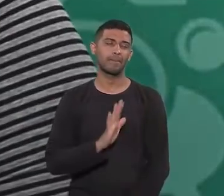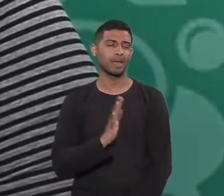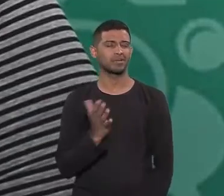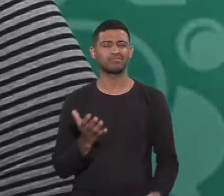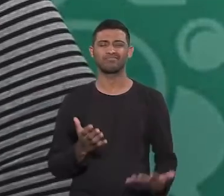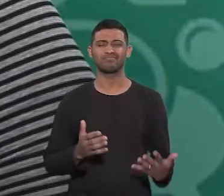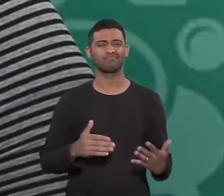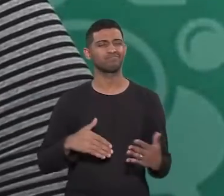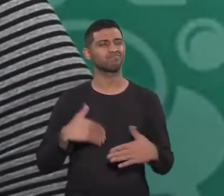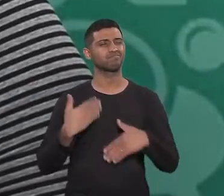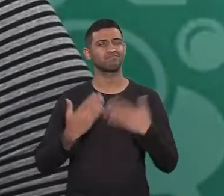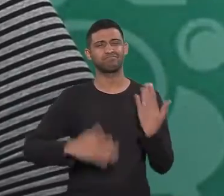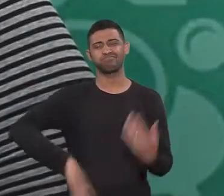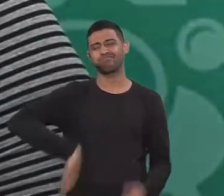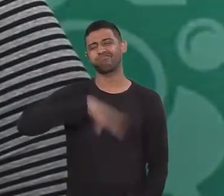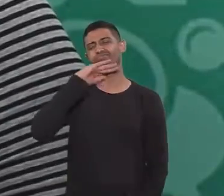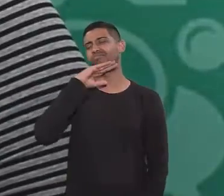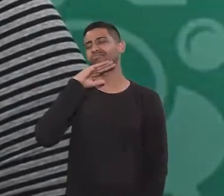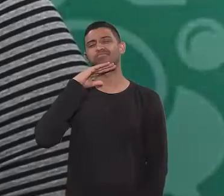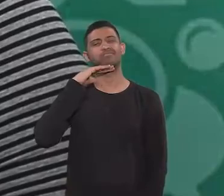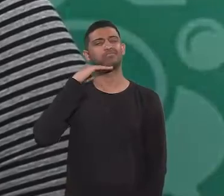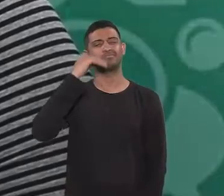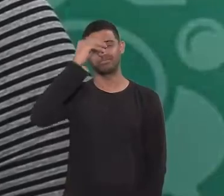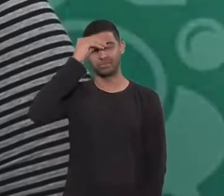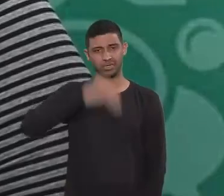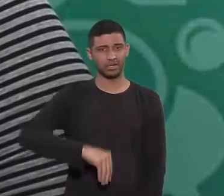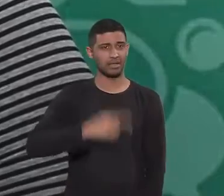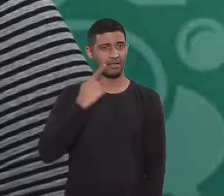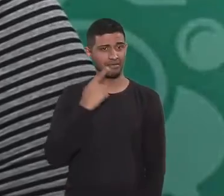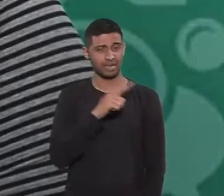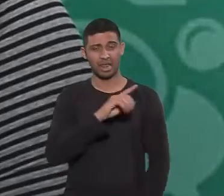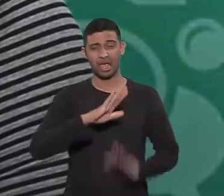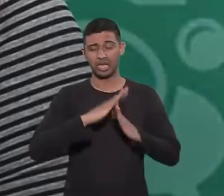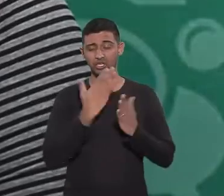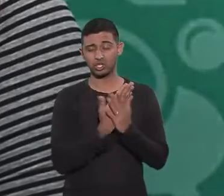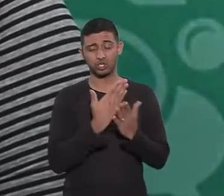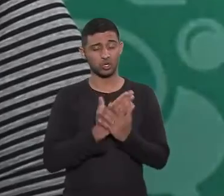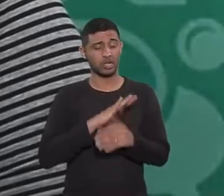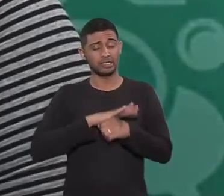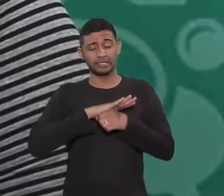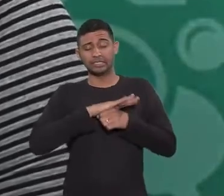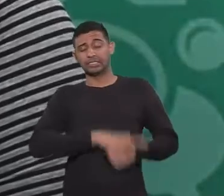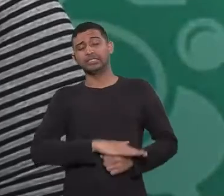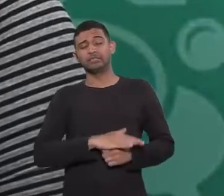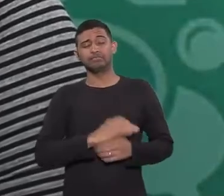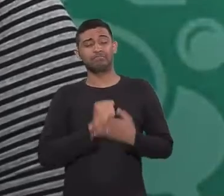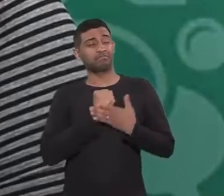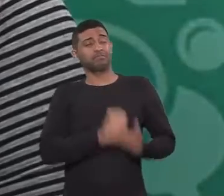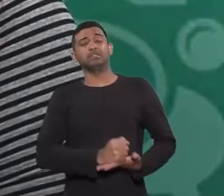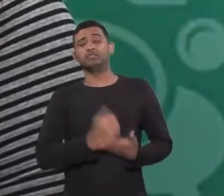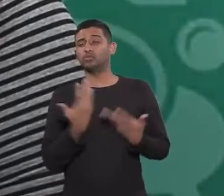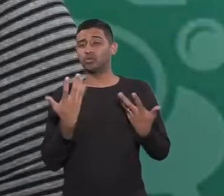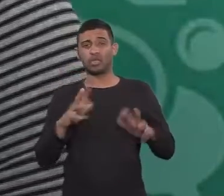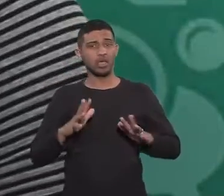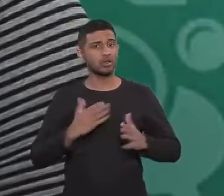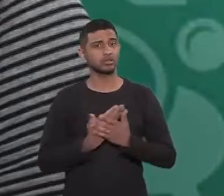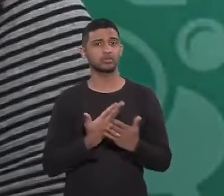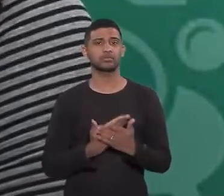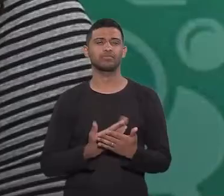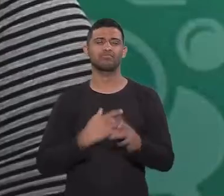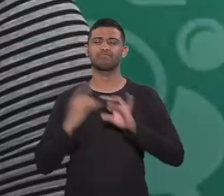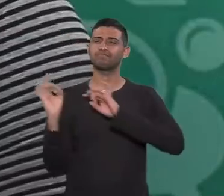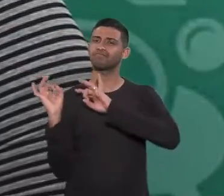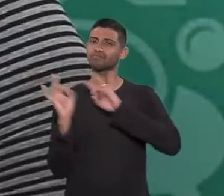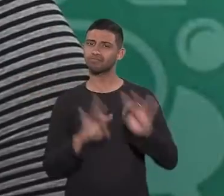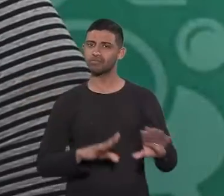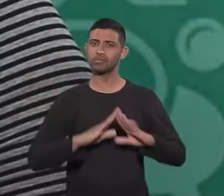continuou naquela, mas chegou num ponto que ele não aguentava mais estar na escola. A escola já tinha virado um ambiente tão repressivo, tão pesado, que ele não queria continuar